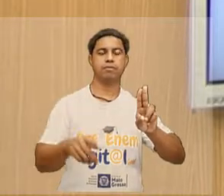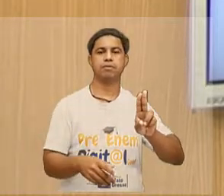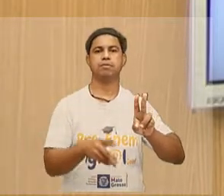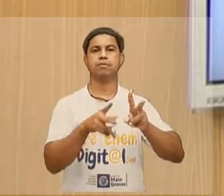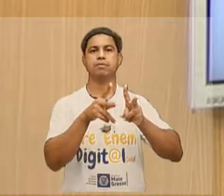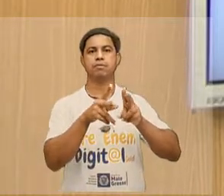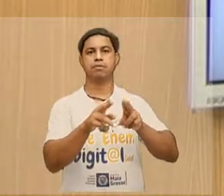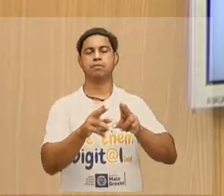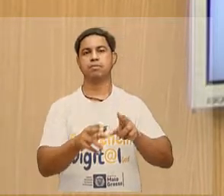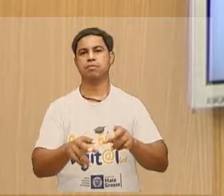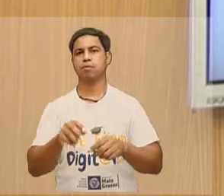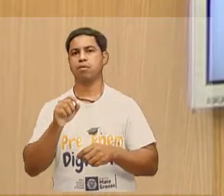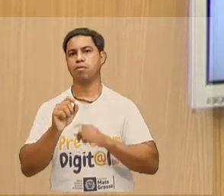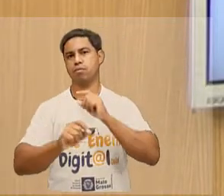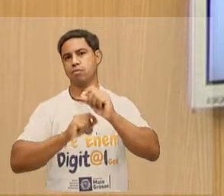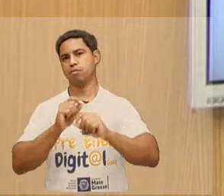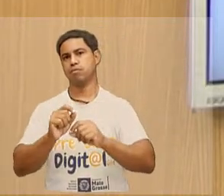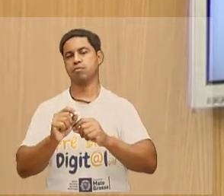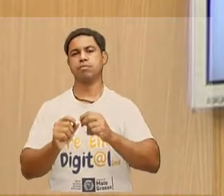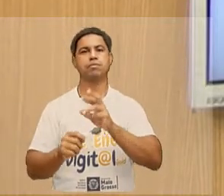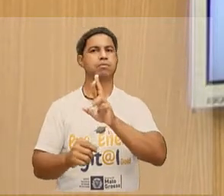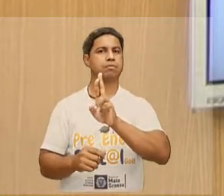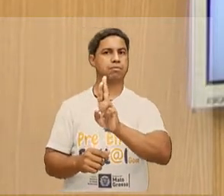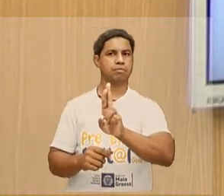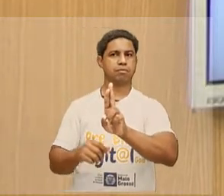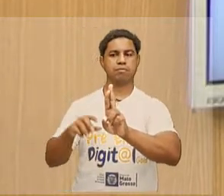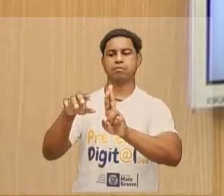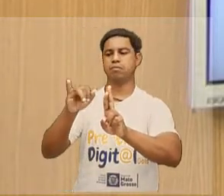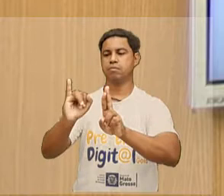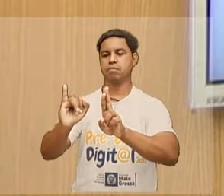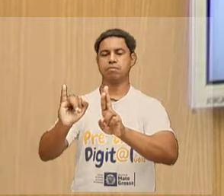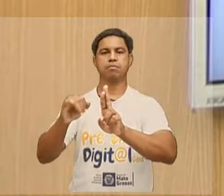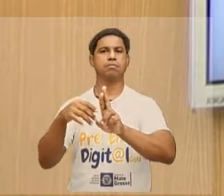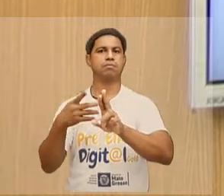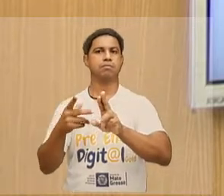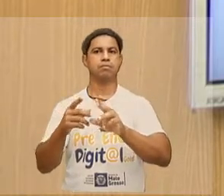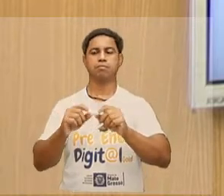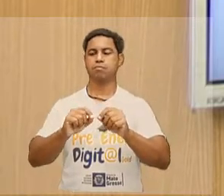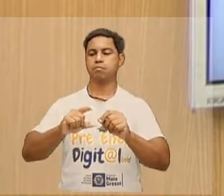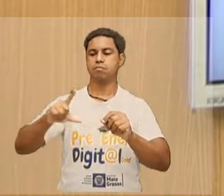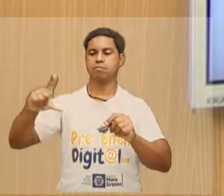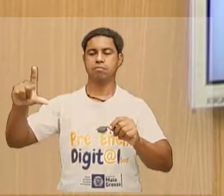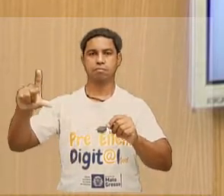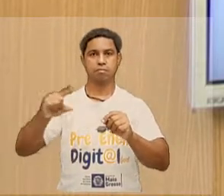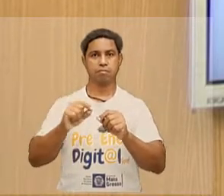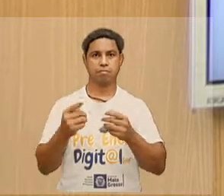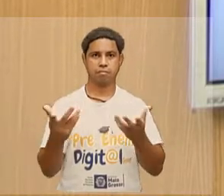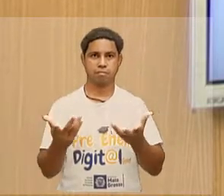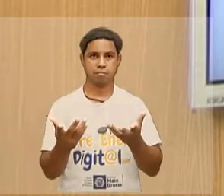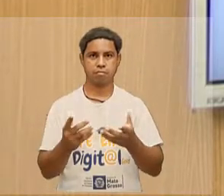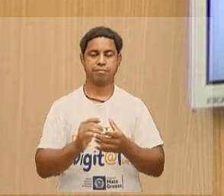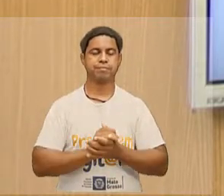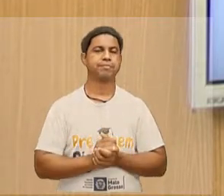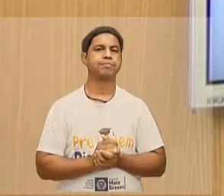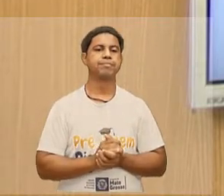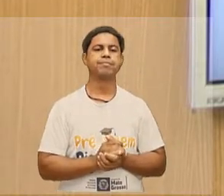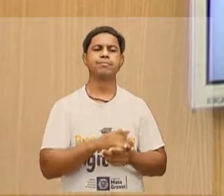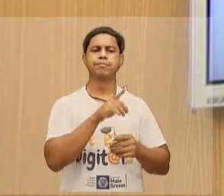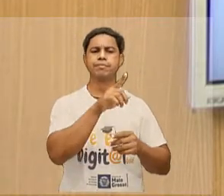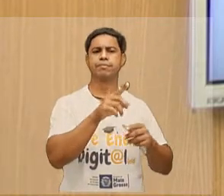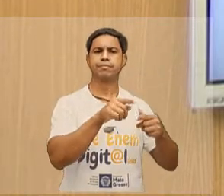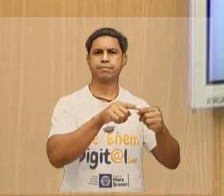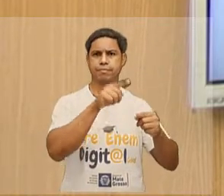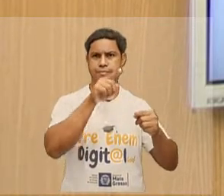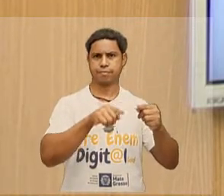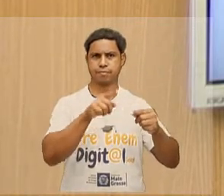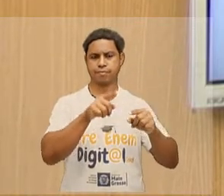resistência. Então, a intensidade de corrente elétrica será tanto maior quanto maior for a DDP. Então, por exemplo, se eu